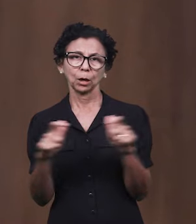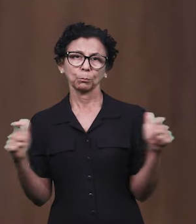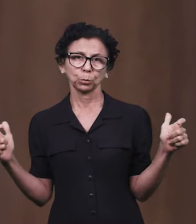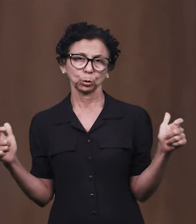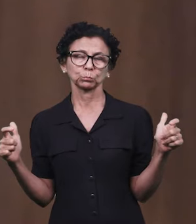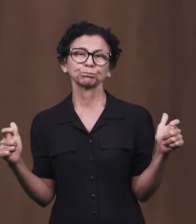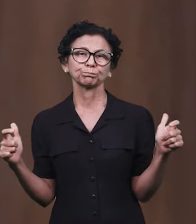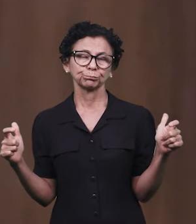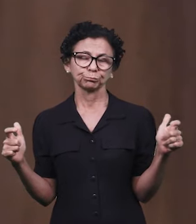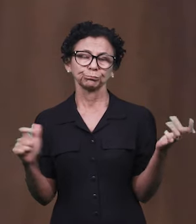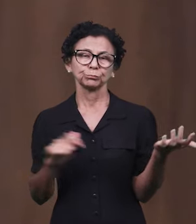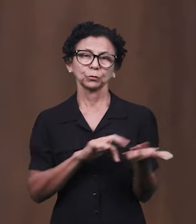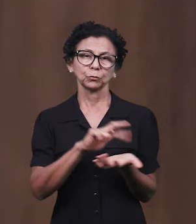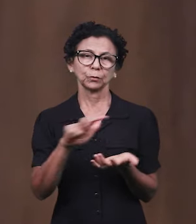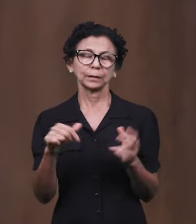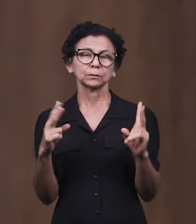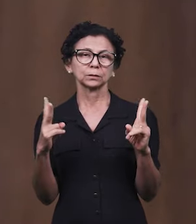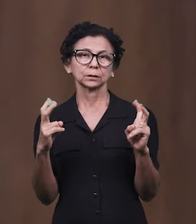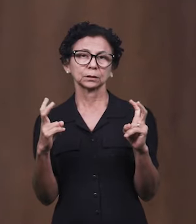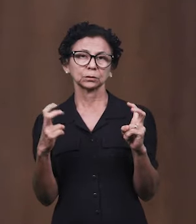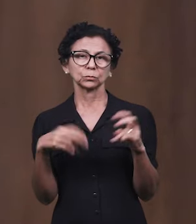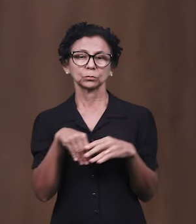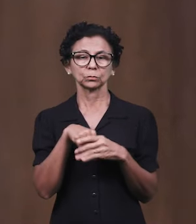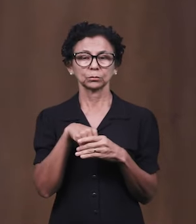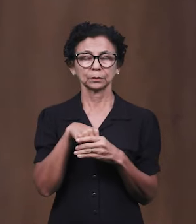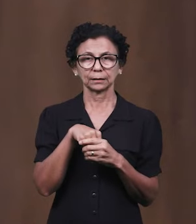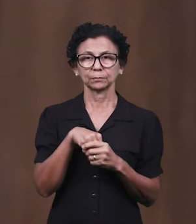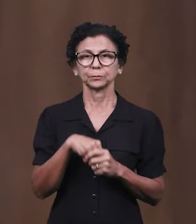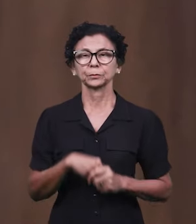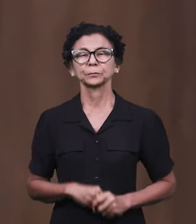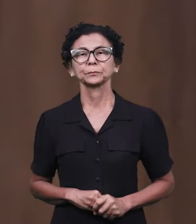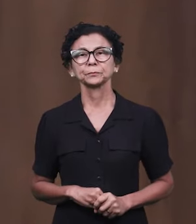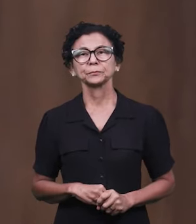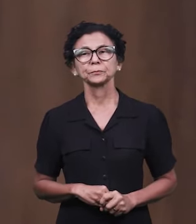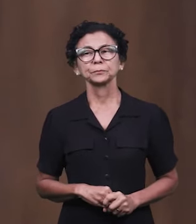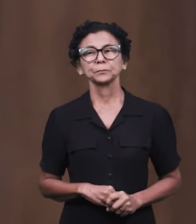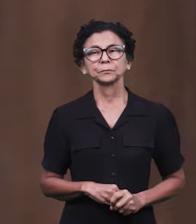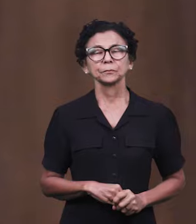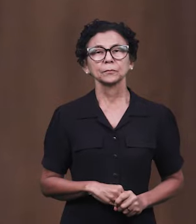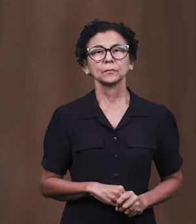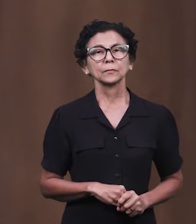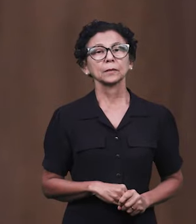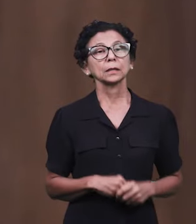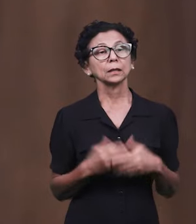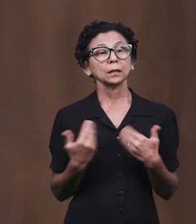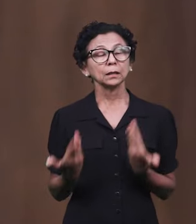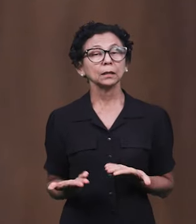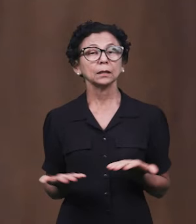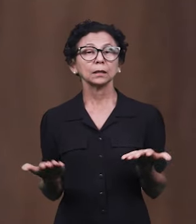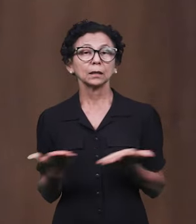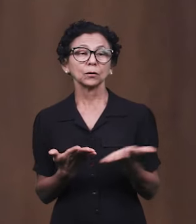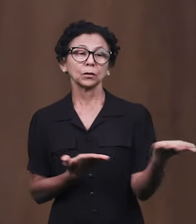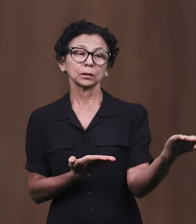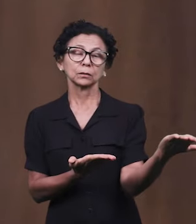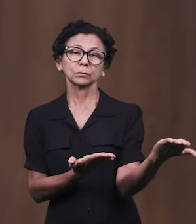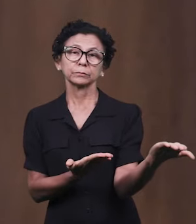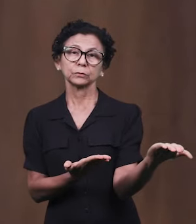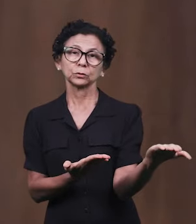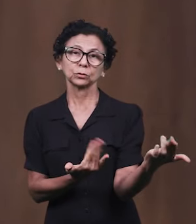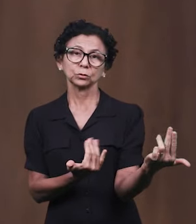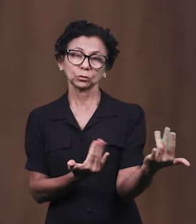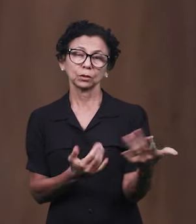vários assuntos, várias frentes de trabalho. E essa com os jovens é um trabalho agora que nós, vamos dizer